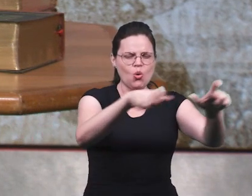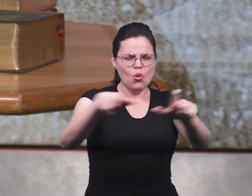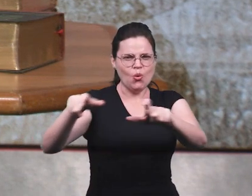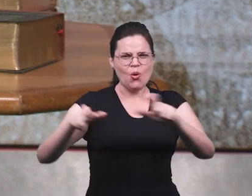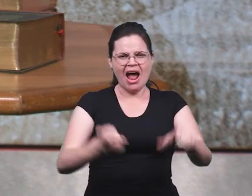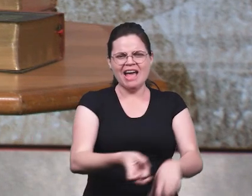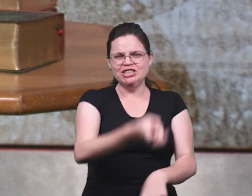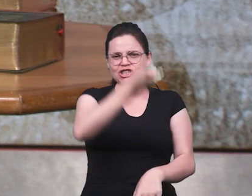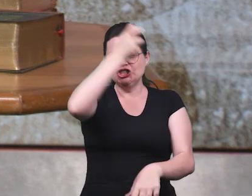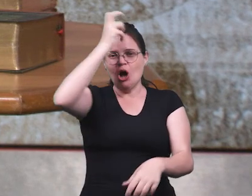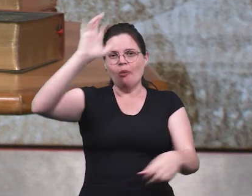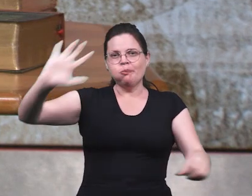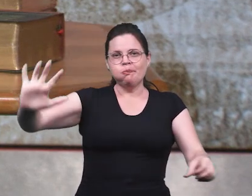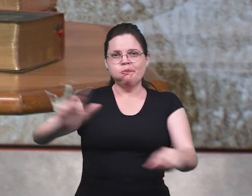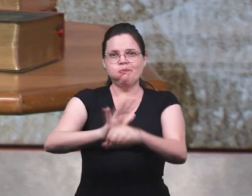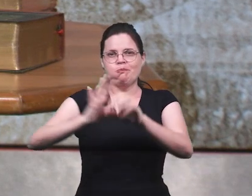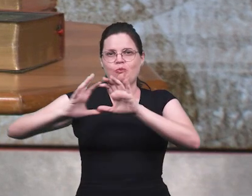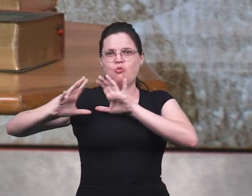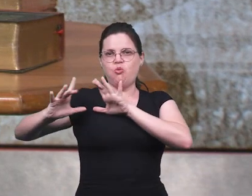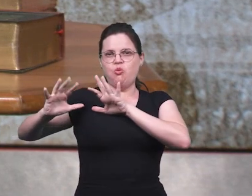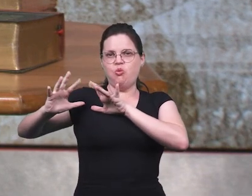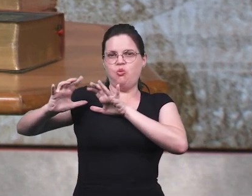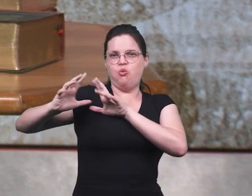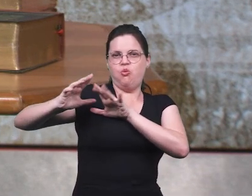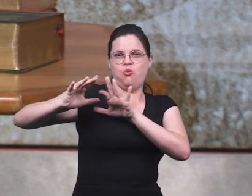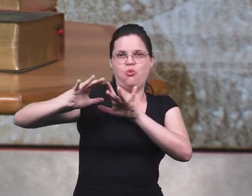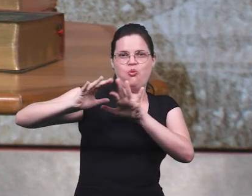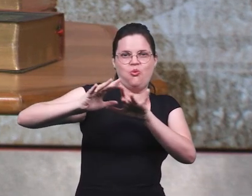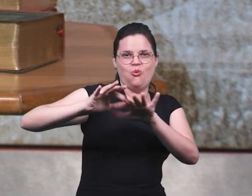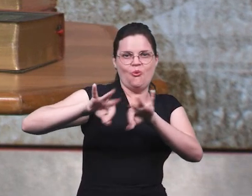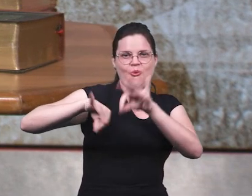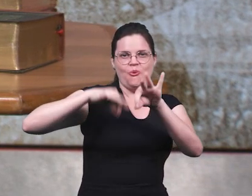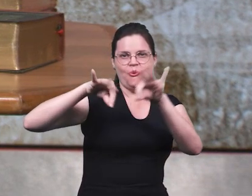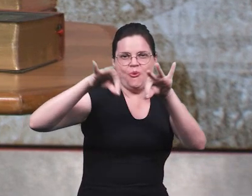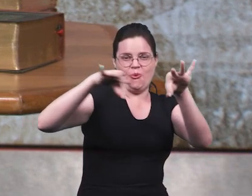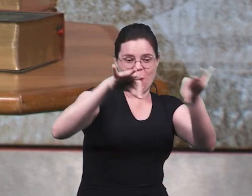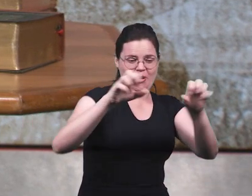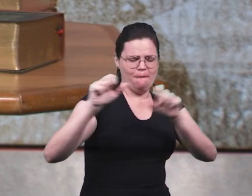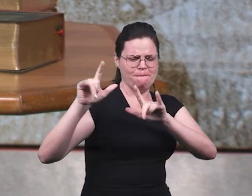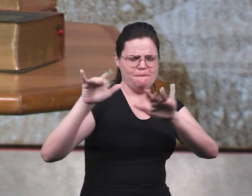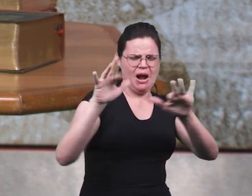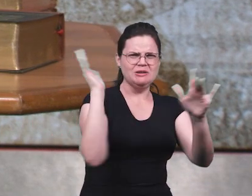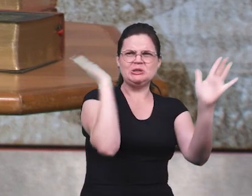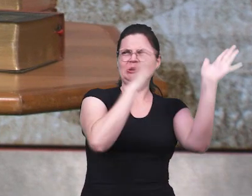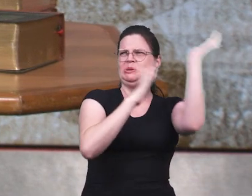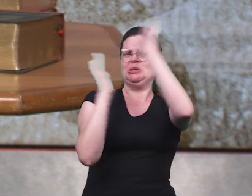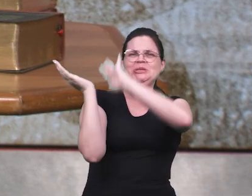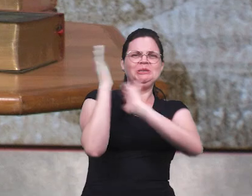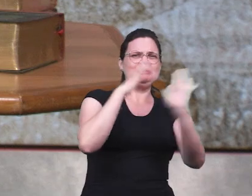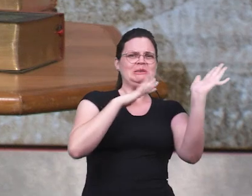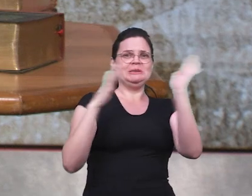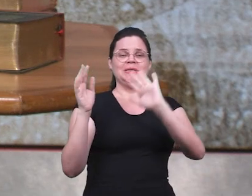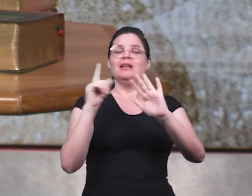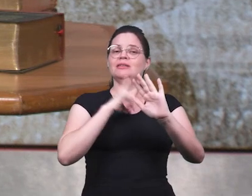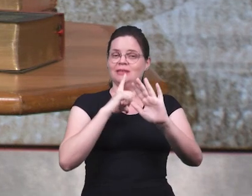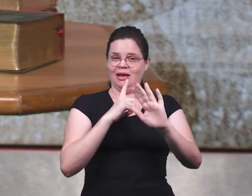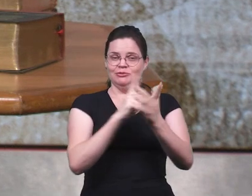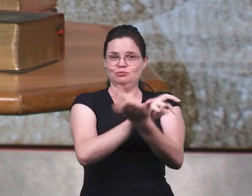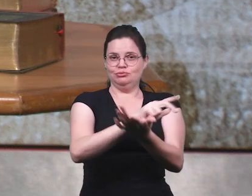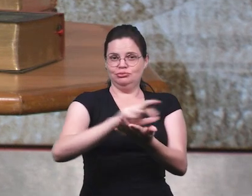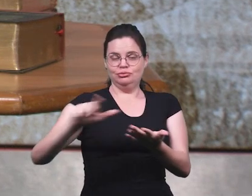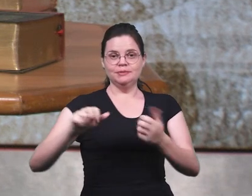foi corrompida destes enxames. Então chamou o Faraó a Moisés e a Arão e